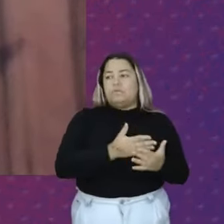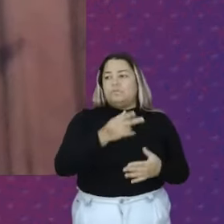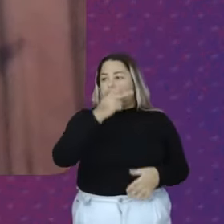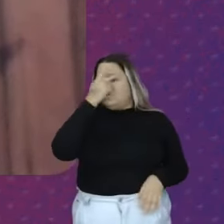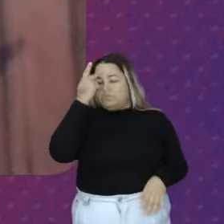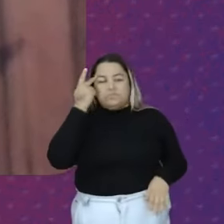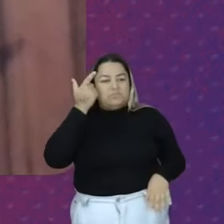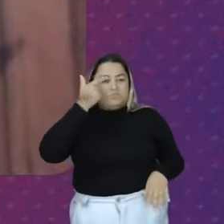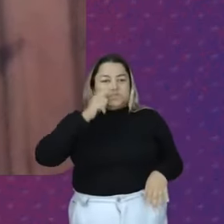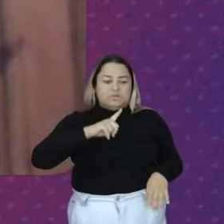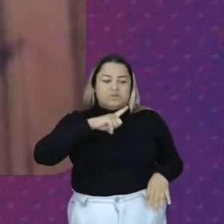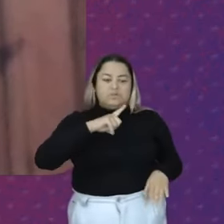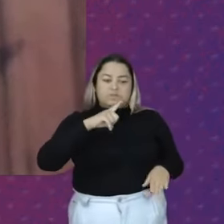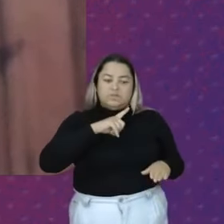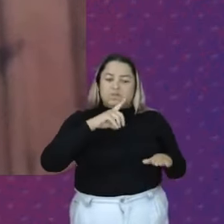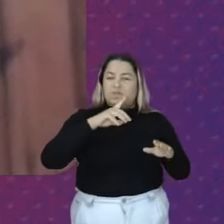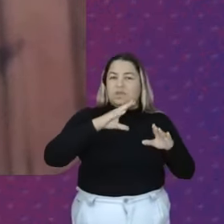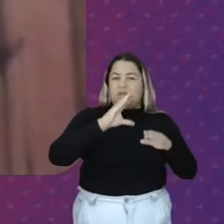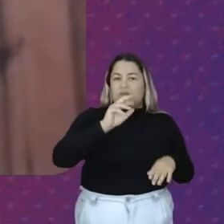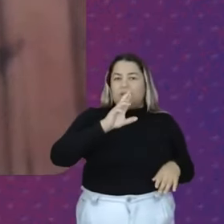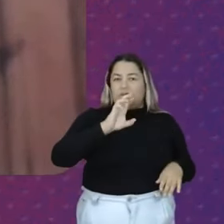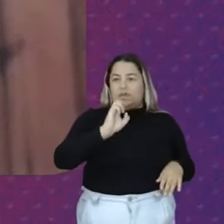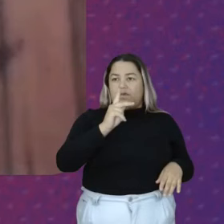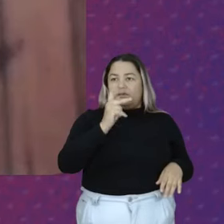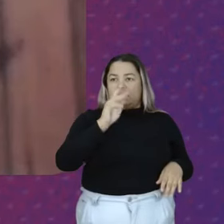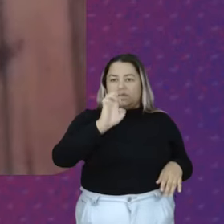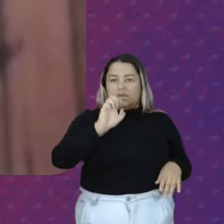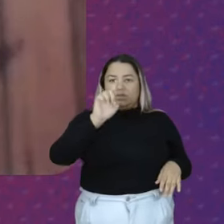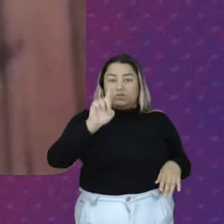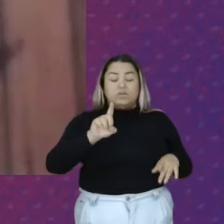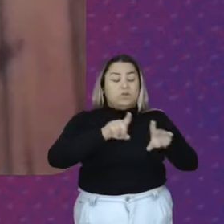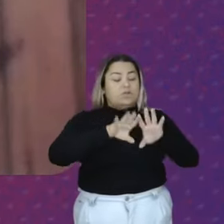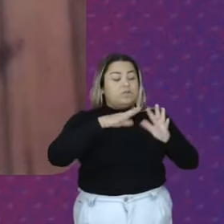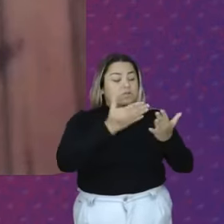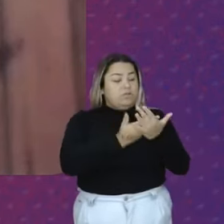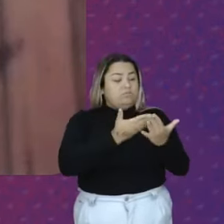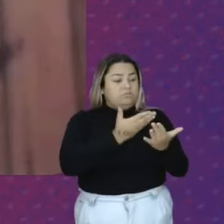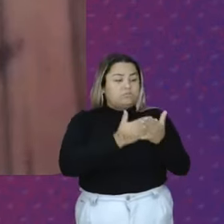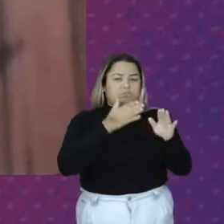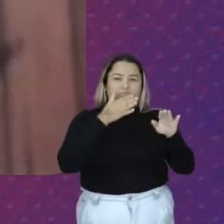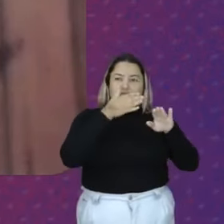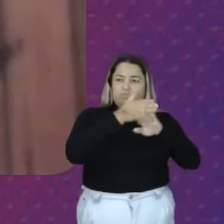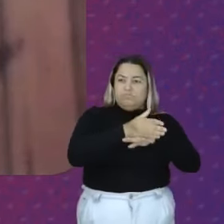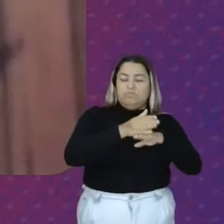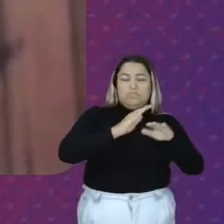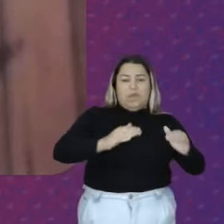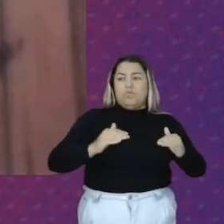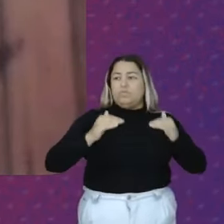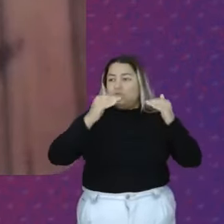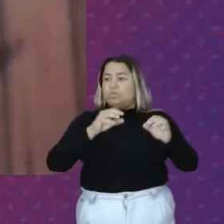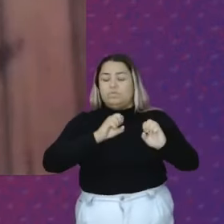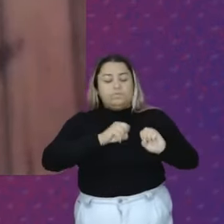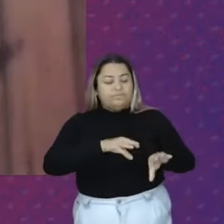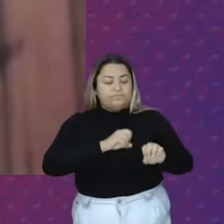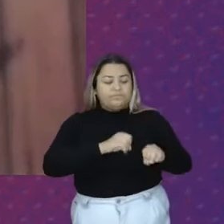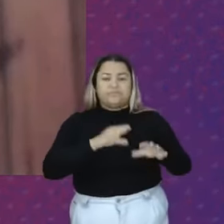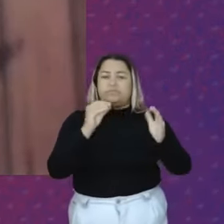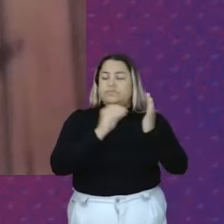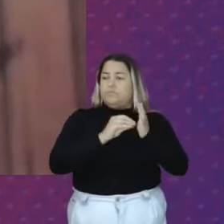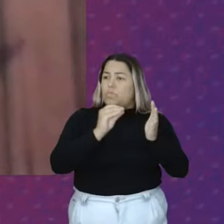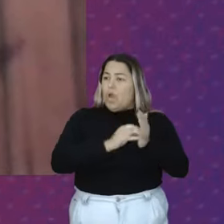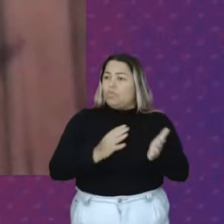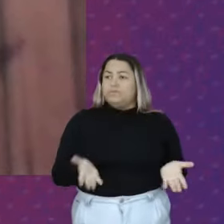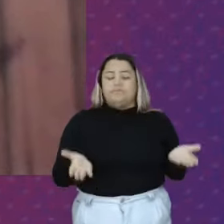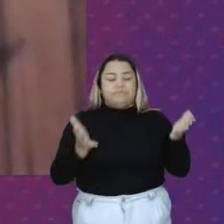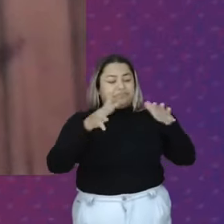creche escola né E nem as pessoas adultas com deficiência conseguiam ter acesso à ensino superior por Total falta de